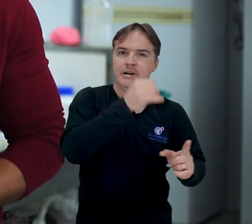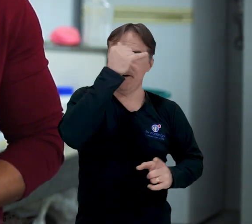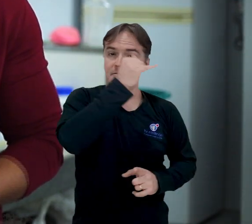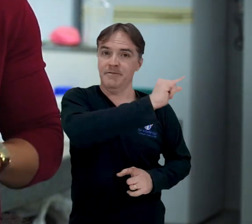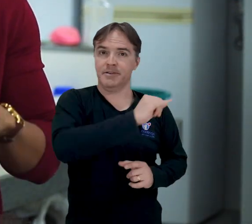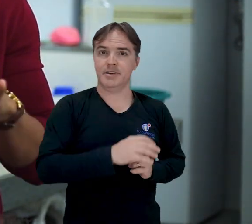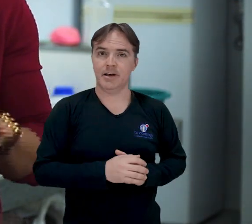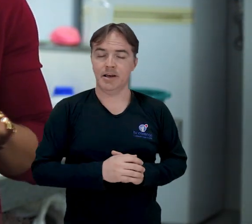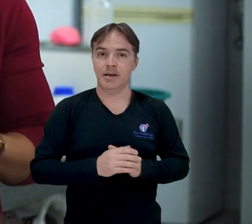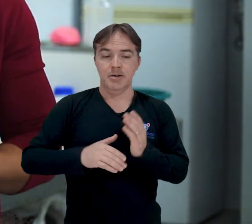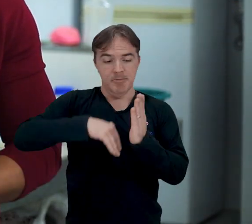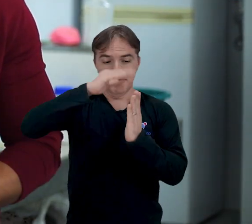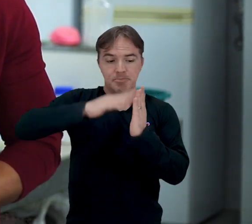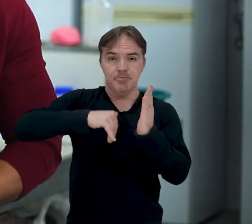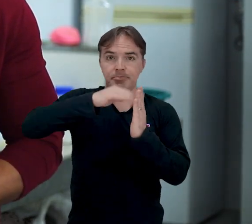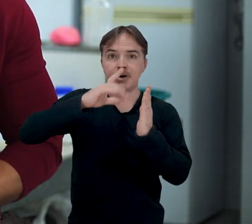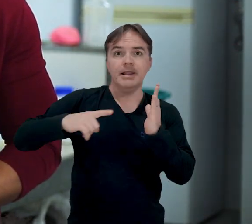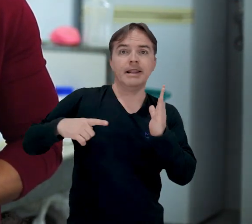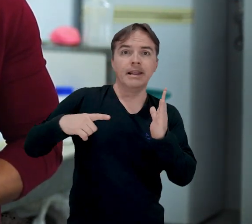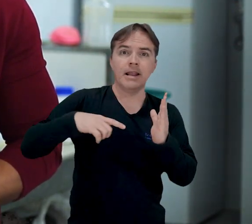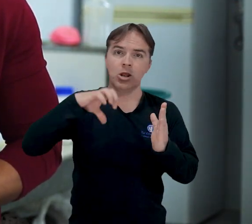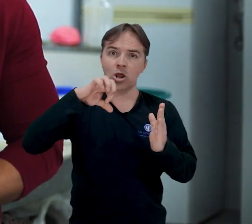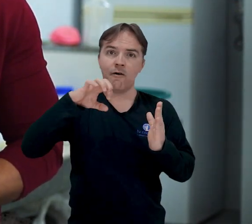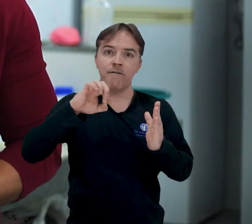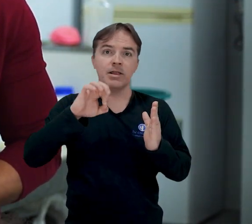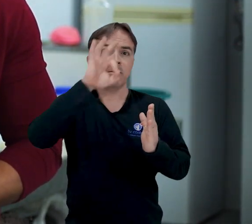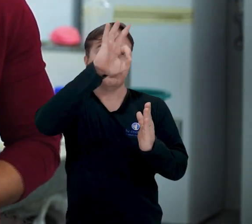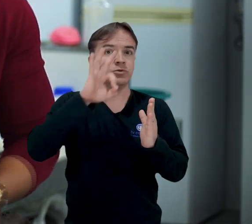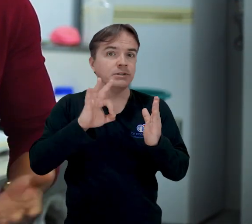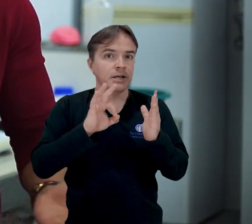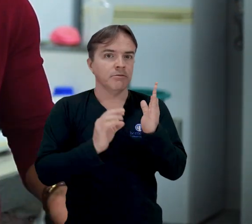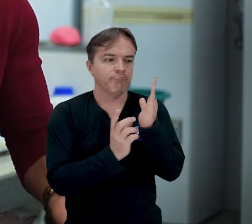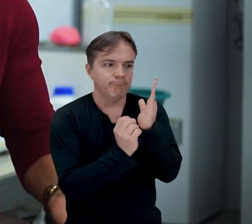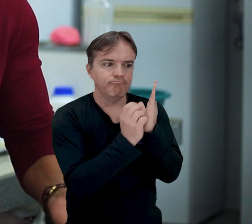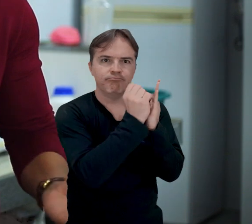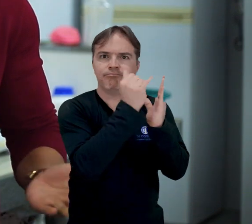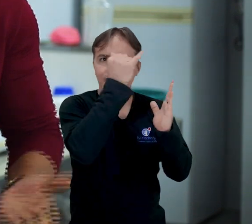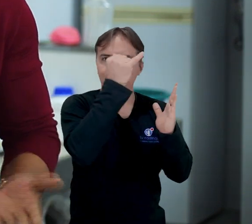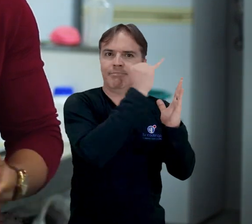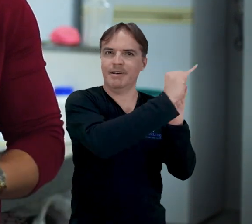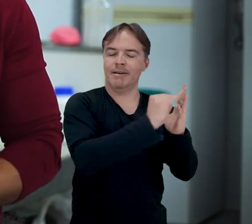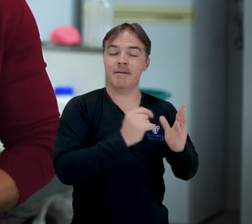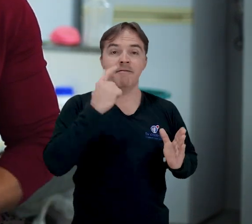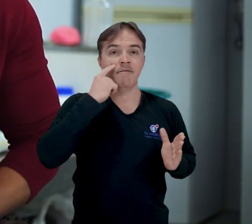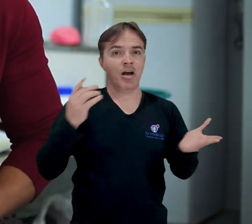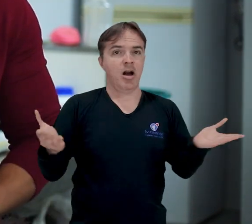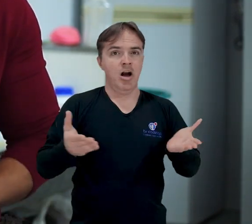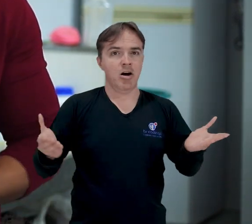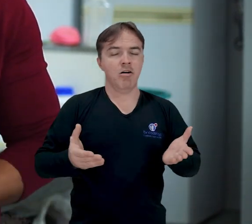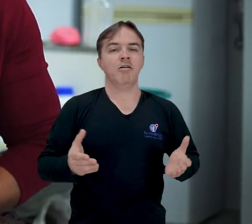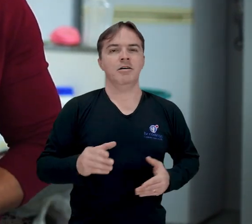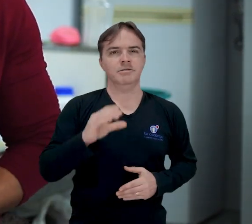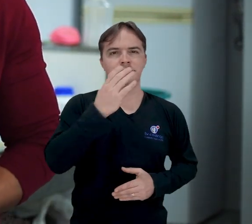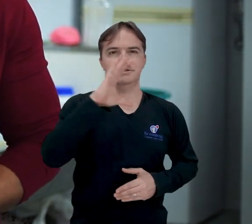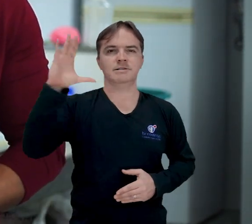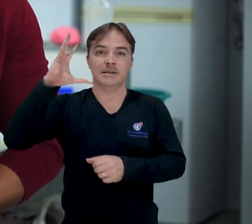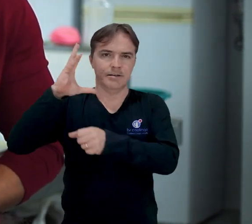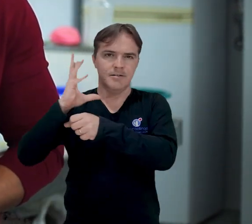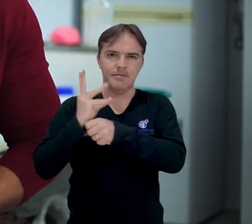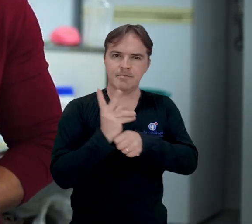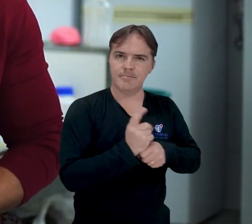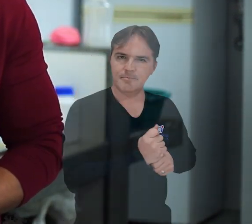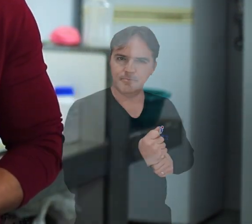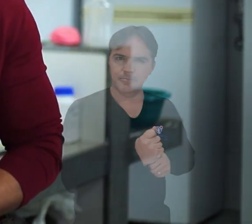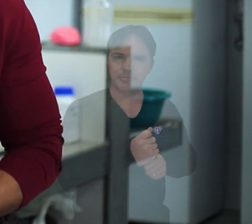metais apresentou 90% de resistência à corrosão. Conheça mais sobre esse trabalho nesta edição